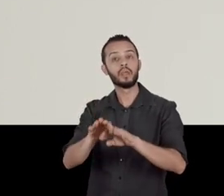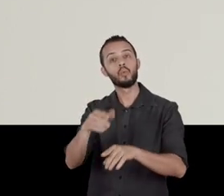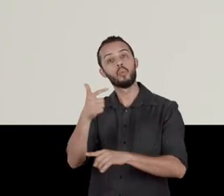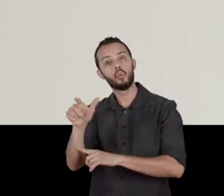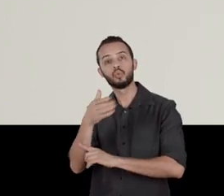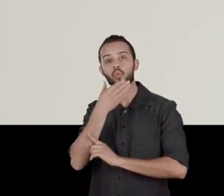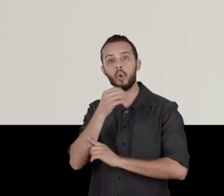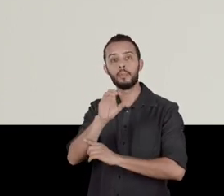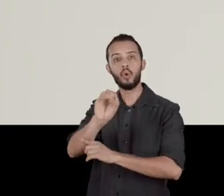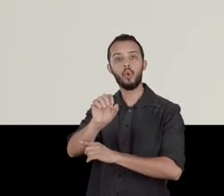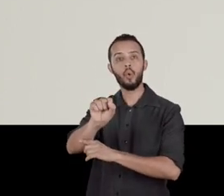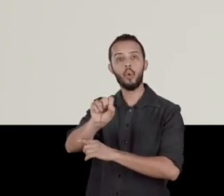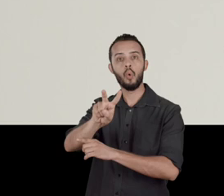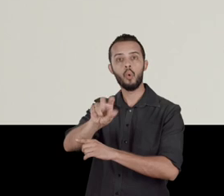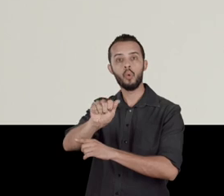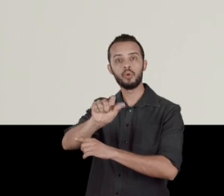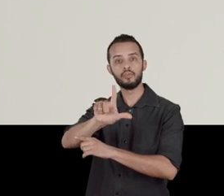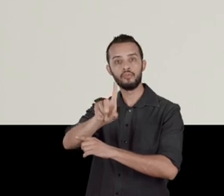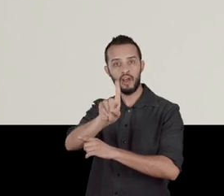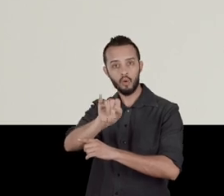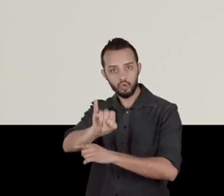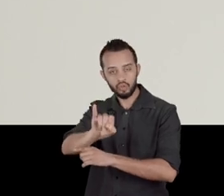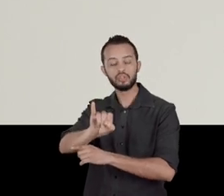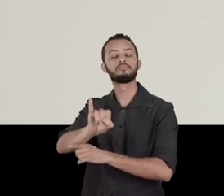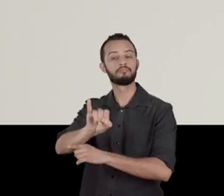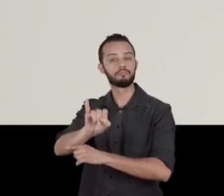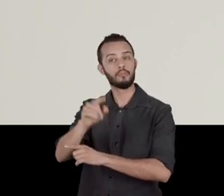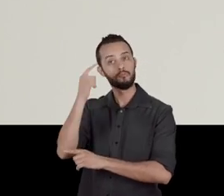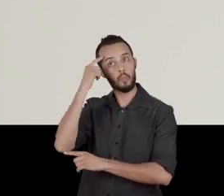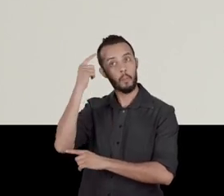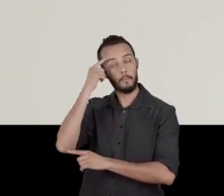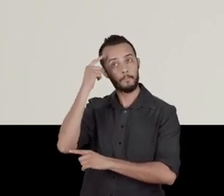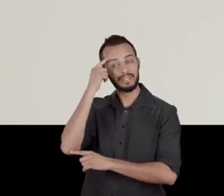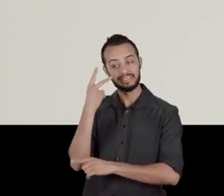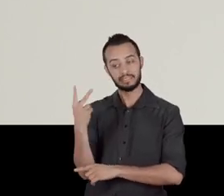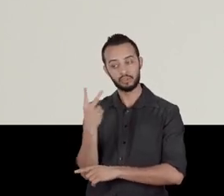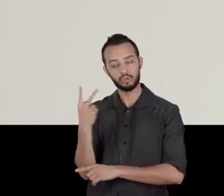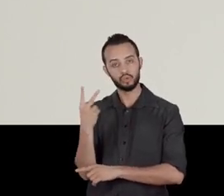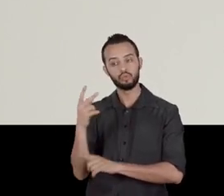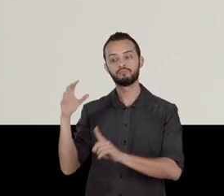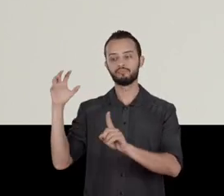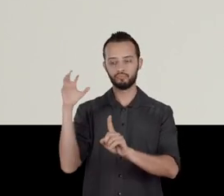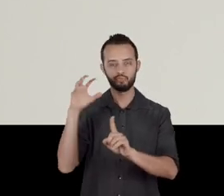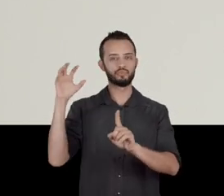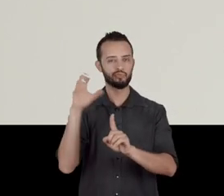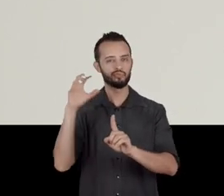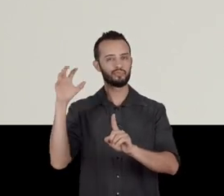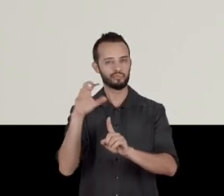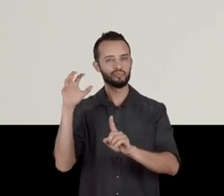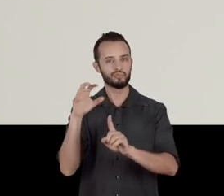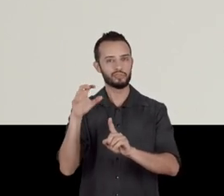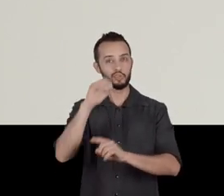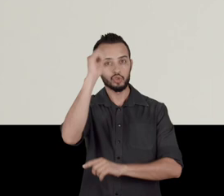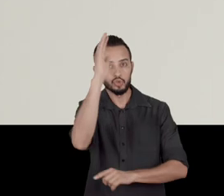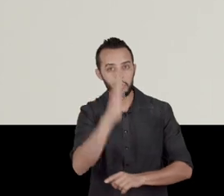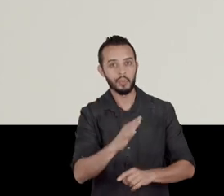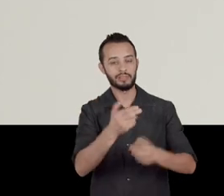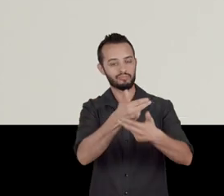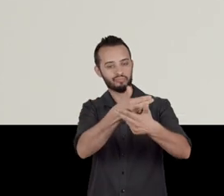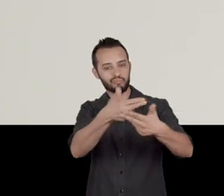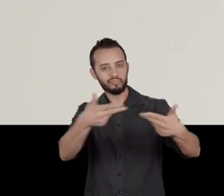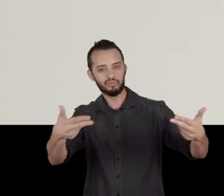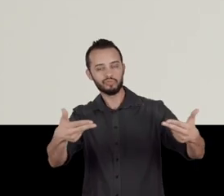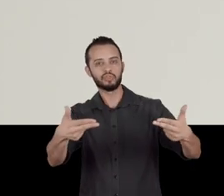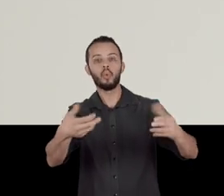vai fazer, logicamente, então, do lugar que ele está, né? Então, vai escolher um tipo de Brasil, de